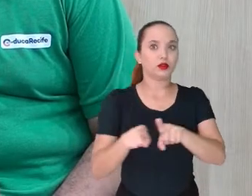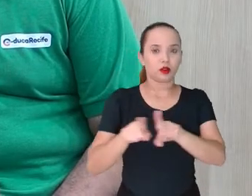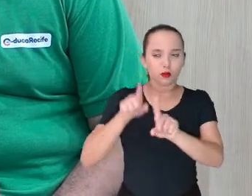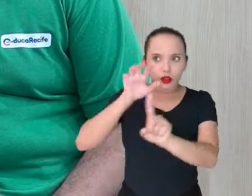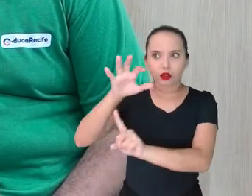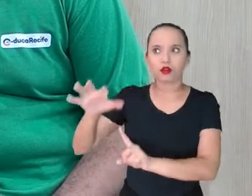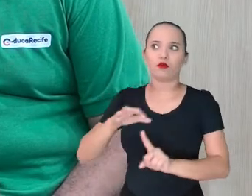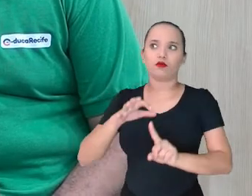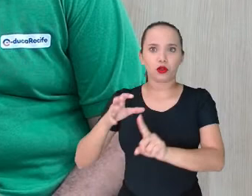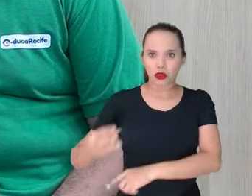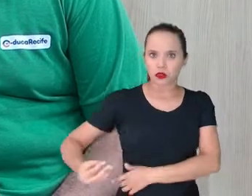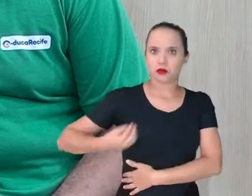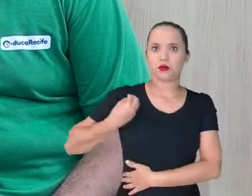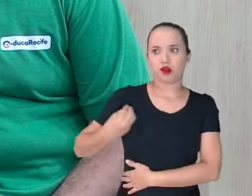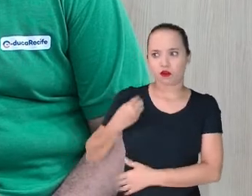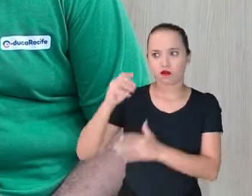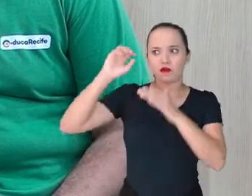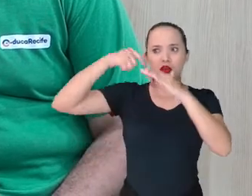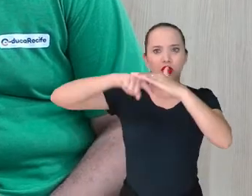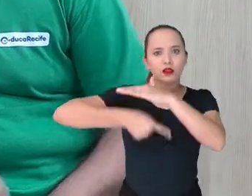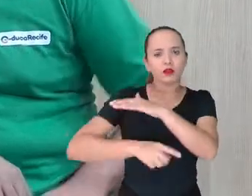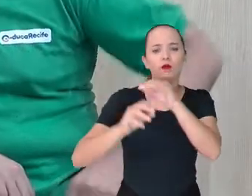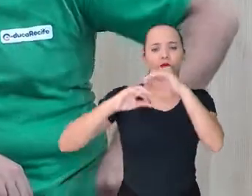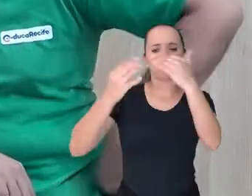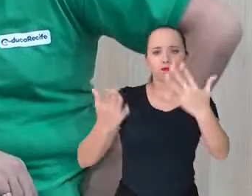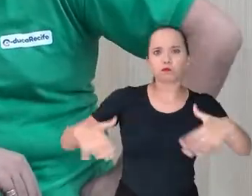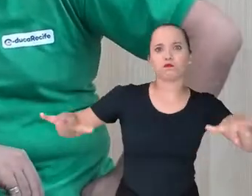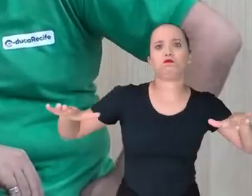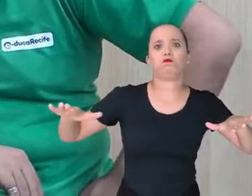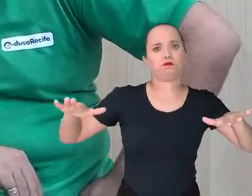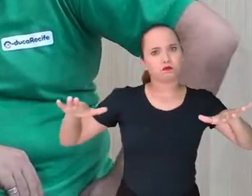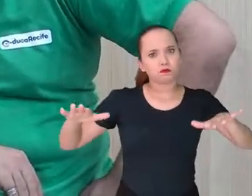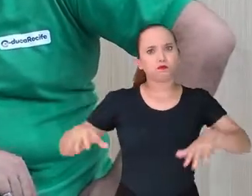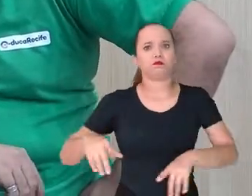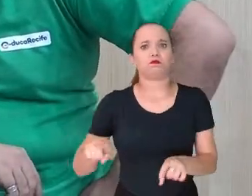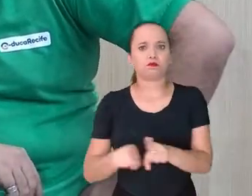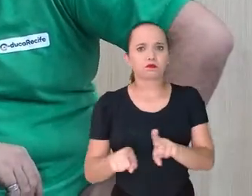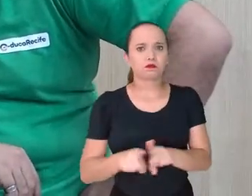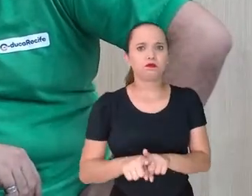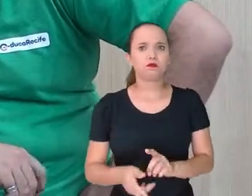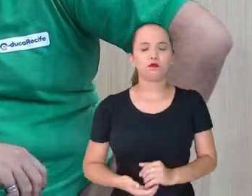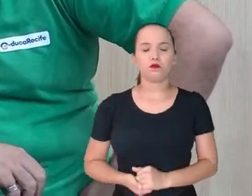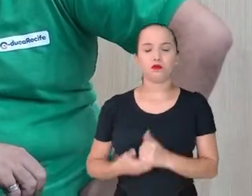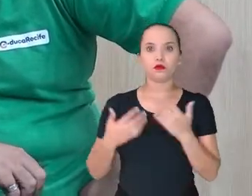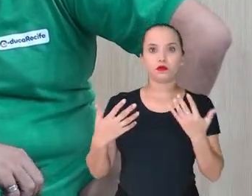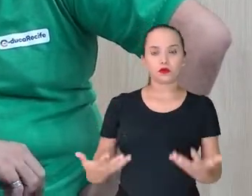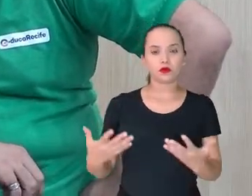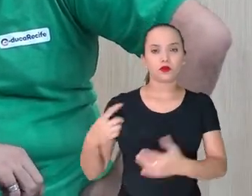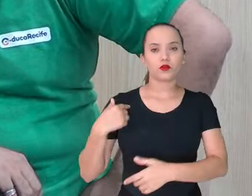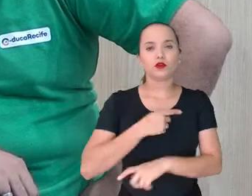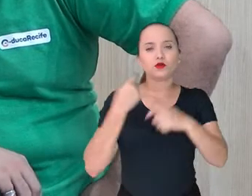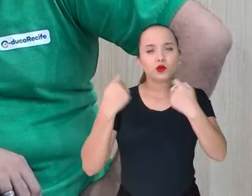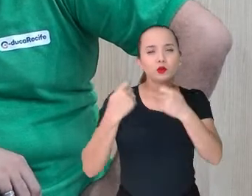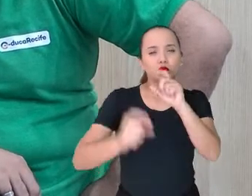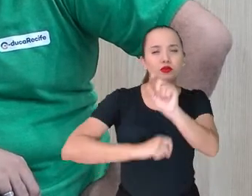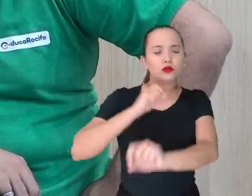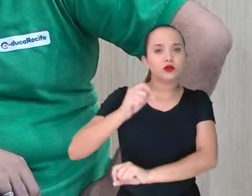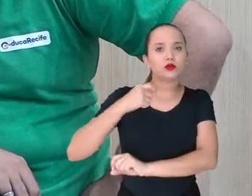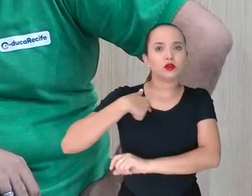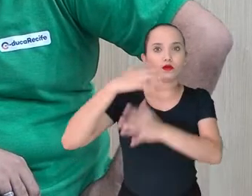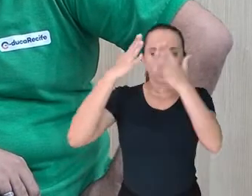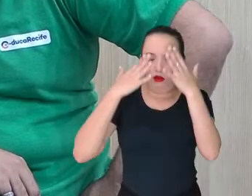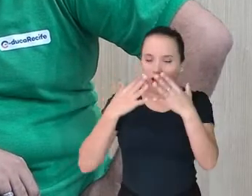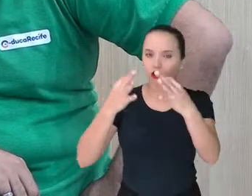Sim. Da vida que se existe, né, embaixo do oceano e tudo mais. E a gente tem que ficar bem atento,